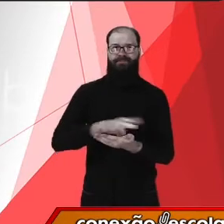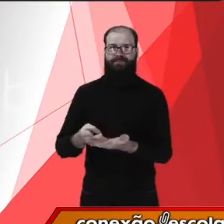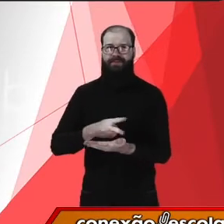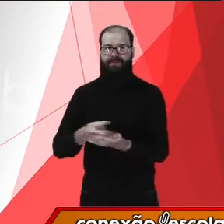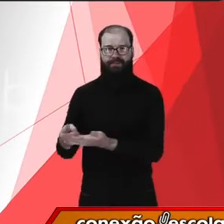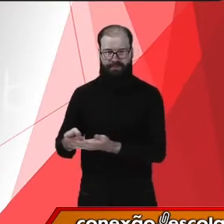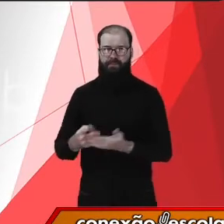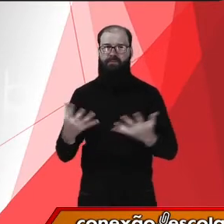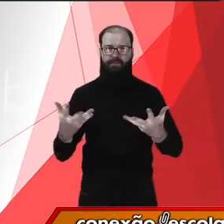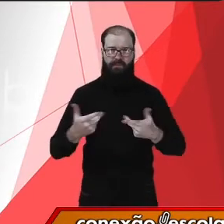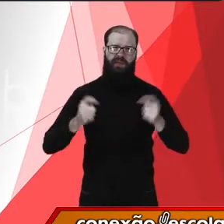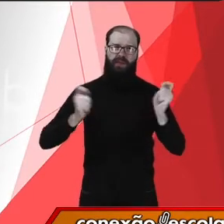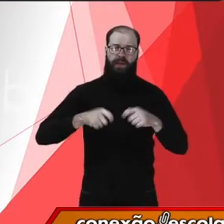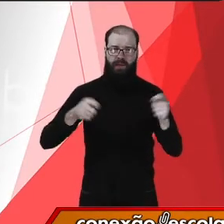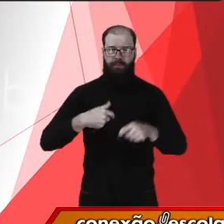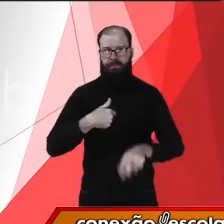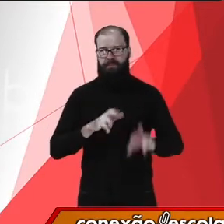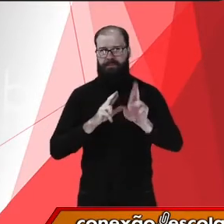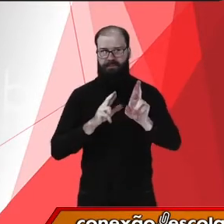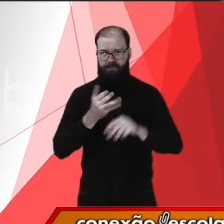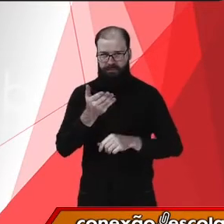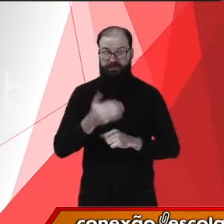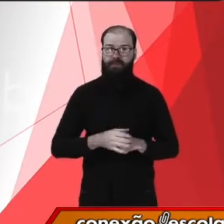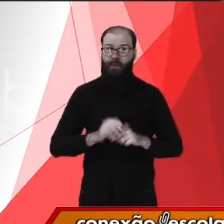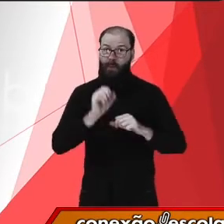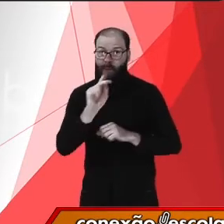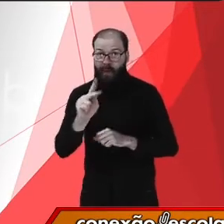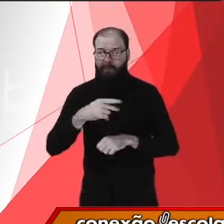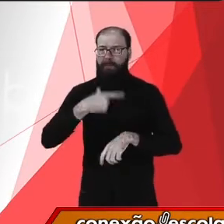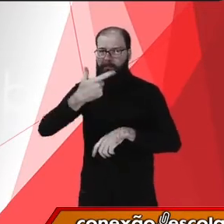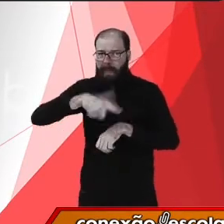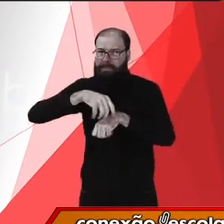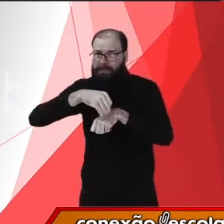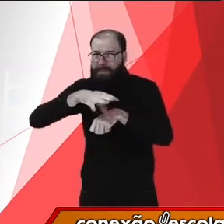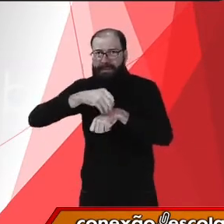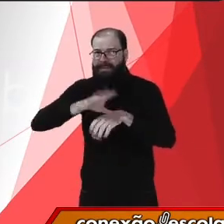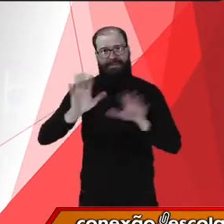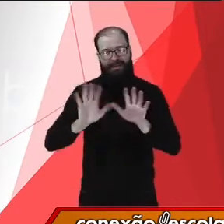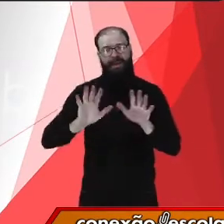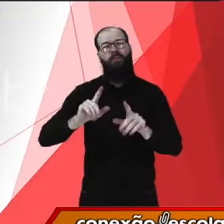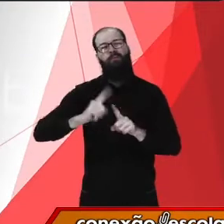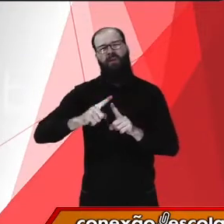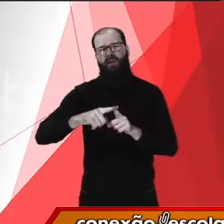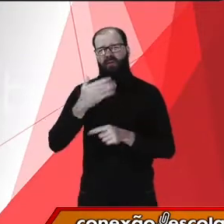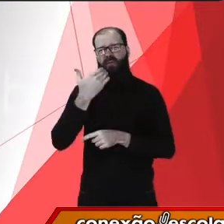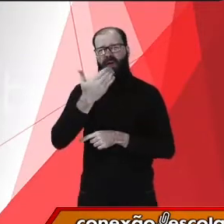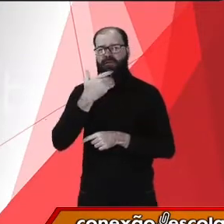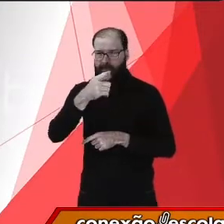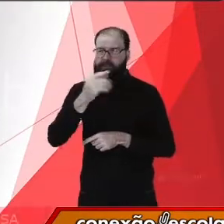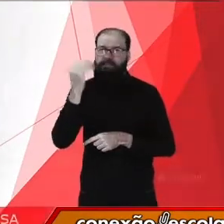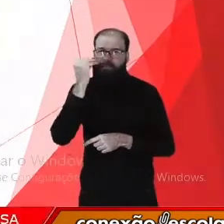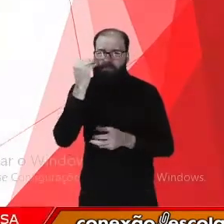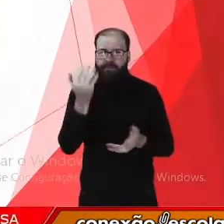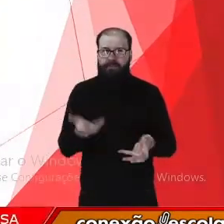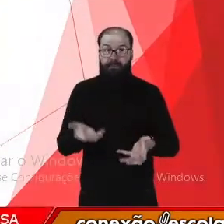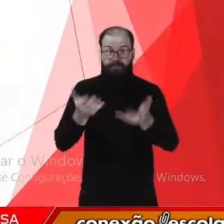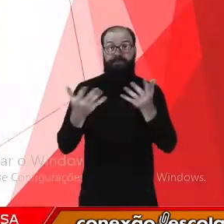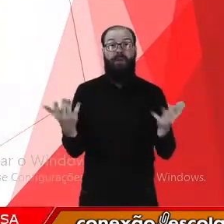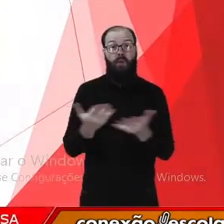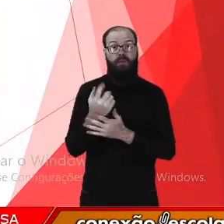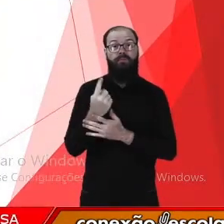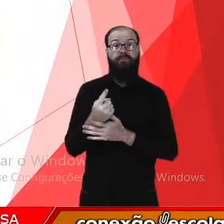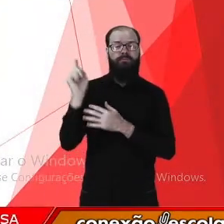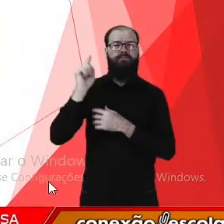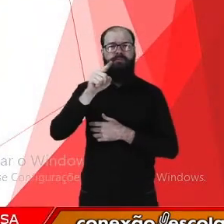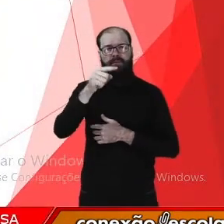que eu quero que você faça. Certo? Bom, não vou falar mais porque senão eu vou acabar dando a tradução para vocês. Para finalizar, eu quero que você observe